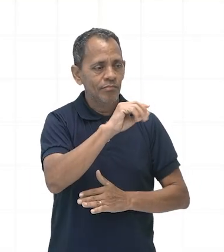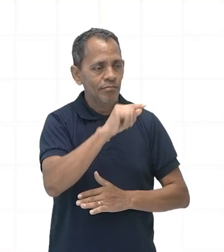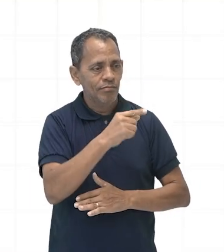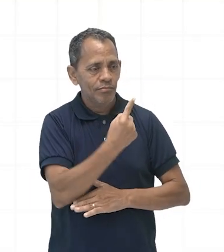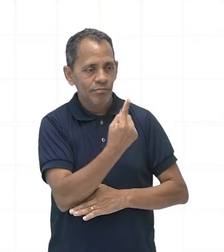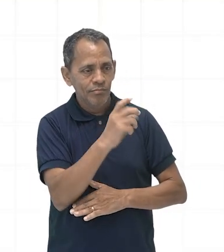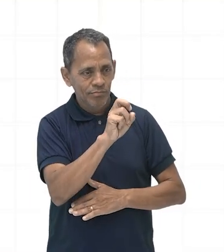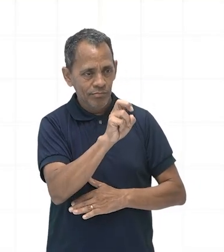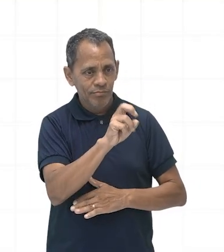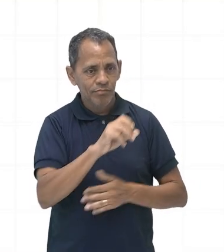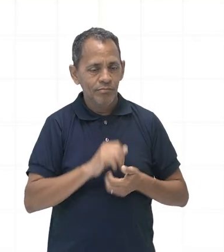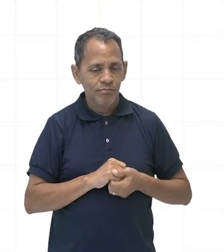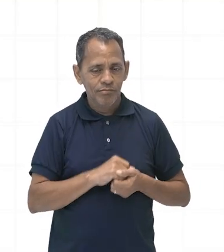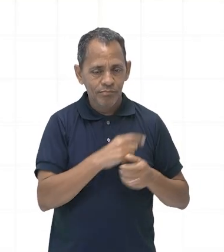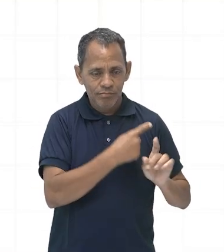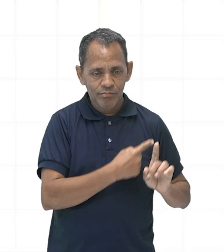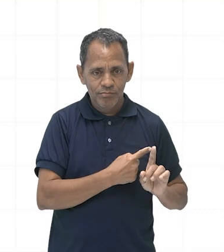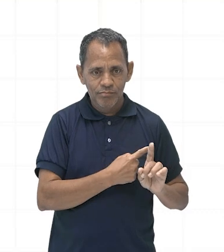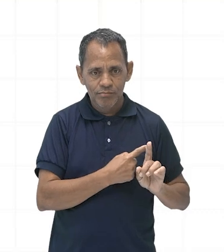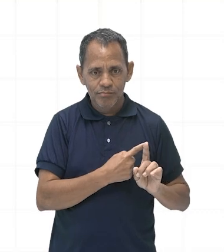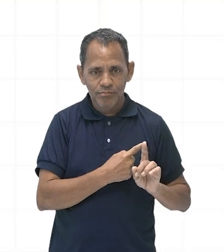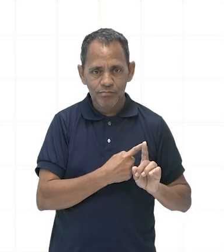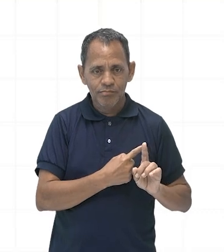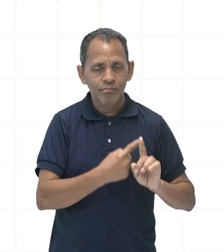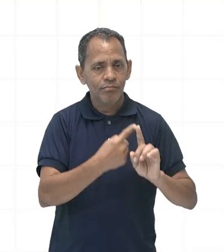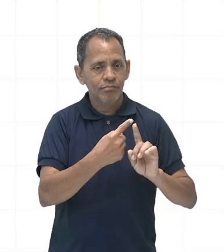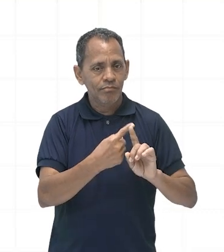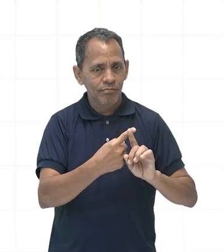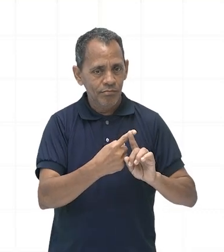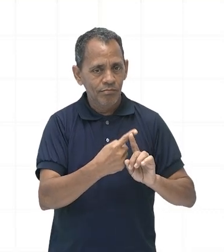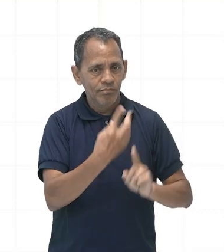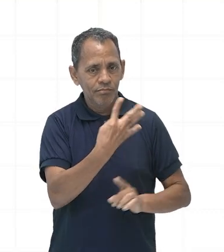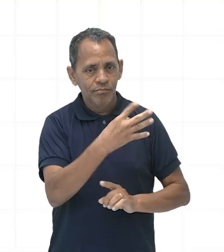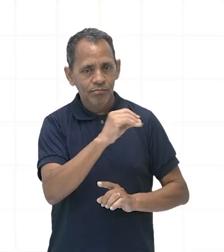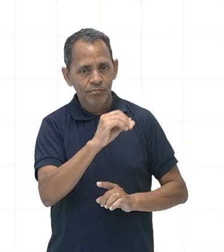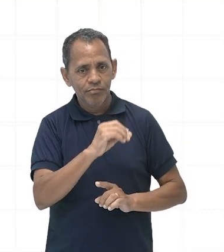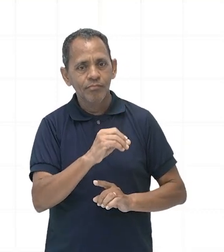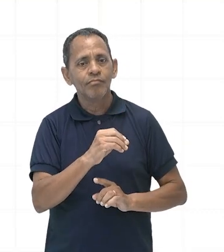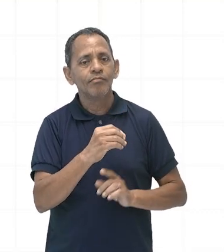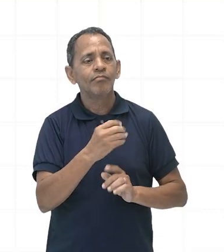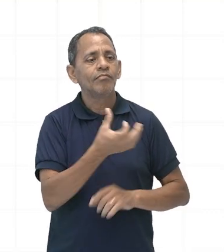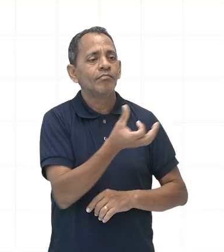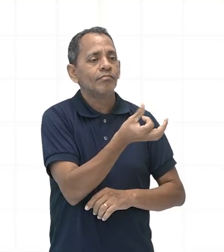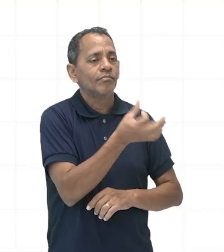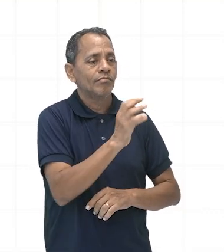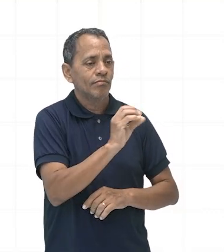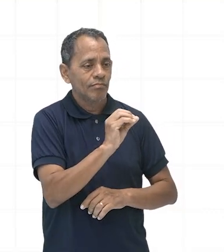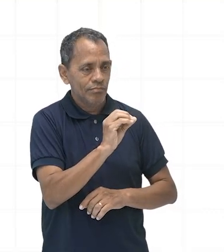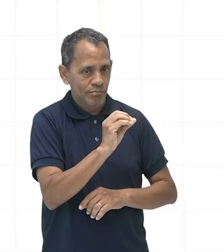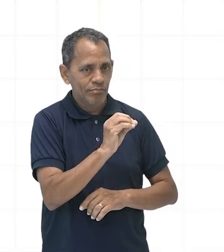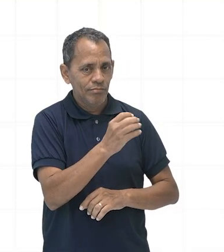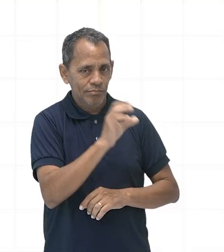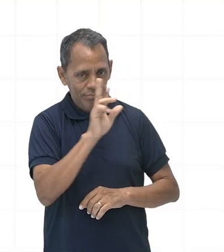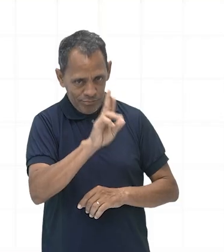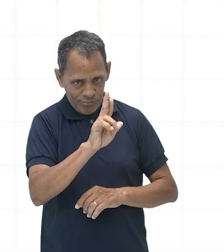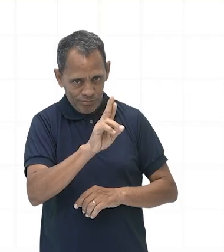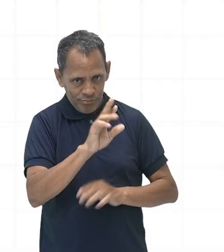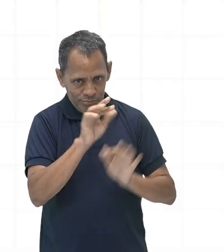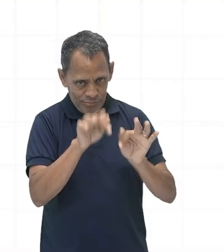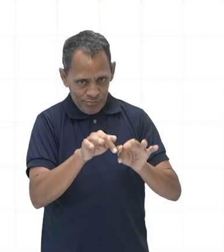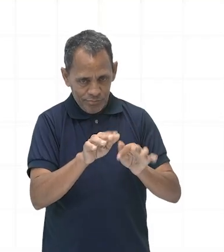de 0,15 por 400, ela vai ter um desconto aqui de R$ 60,